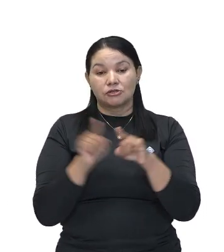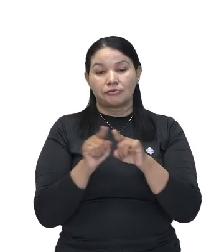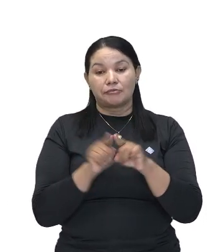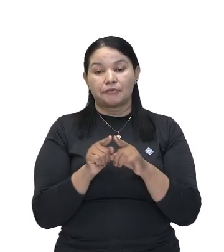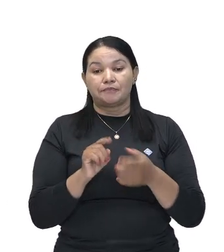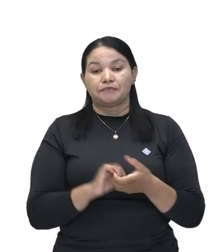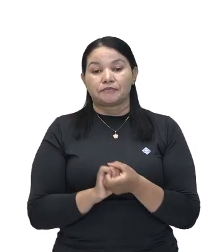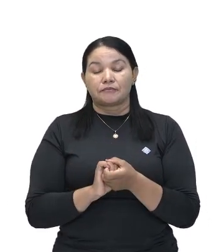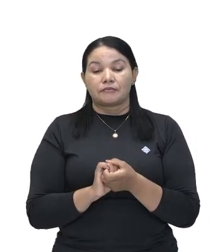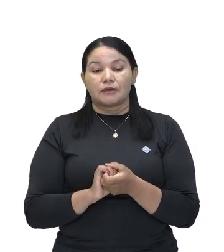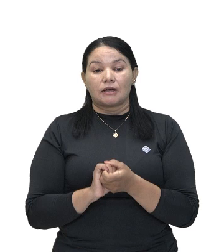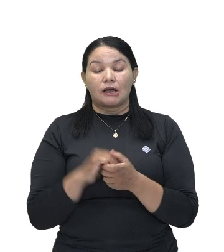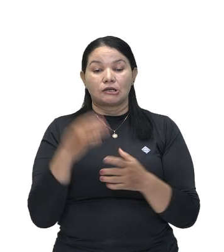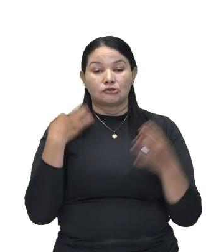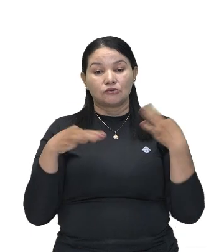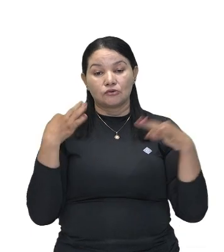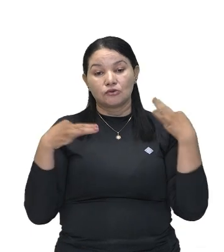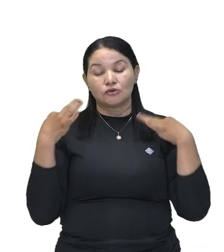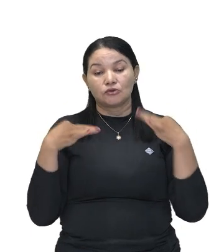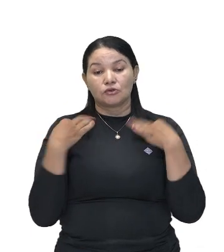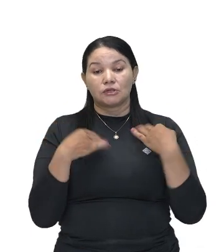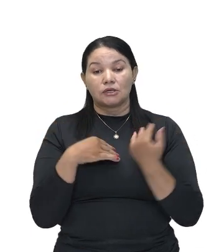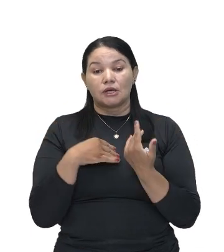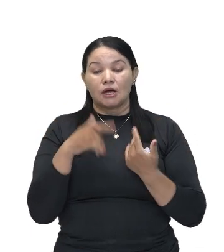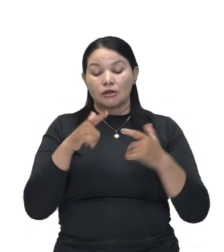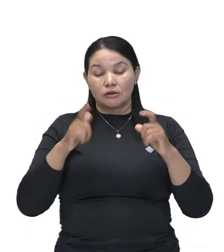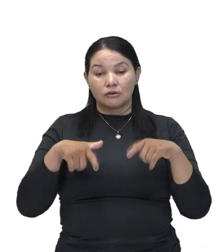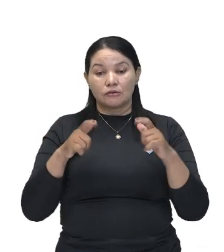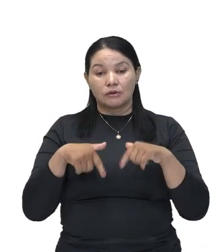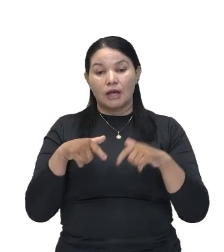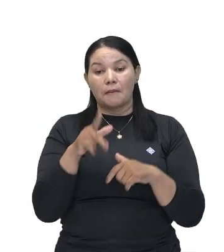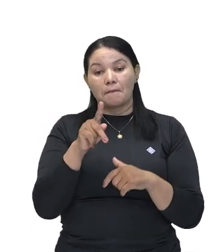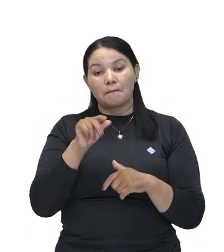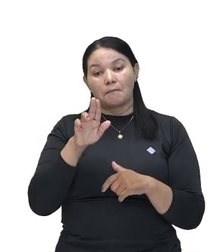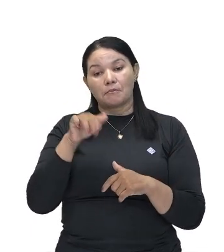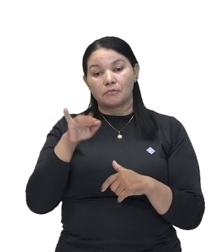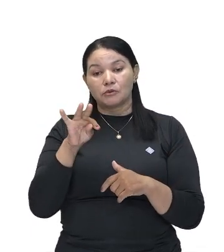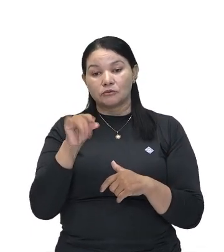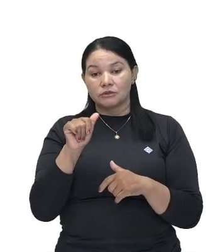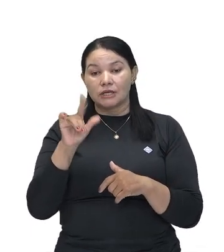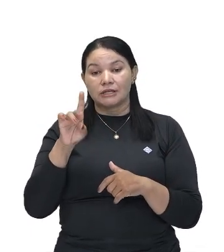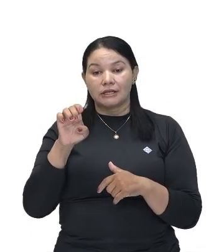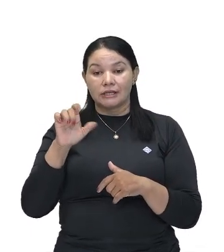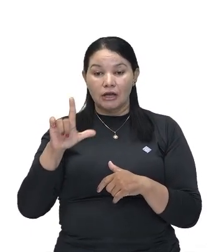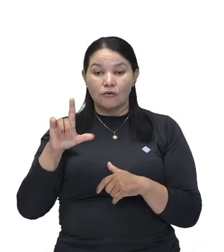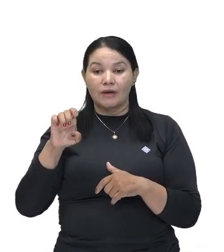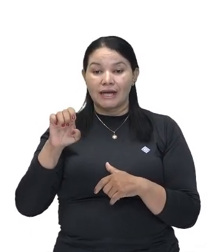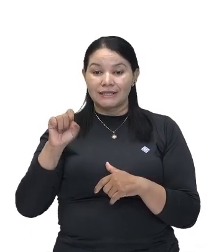temos o balneário de Punta del Este. Esse setor ele contribui significativamente para a